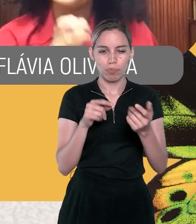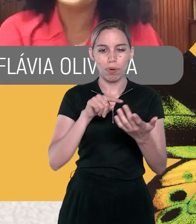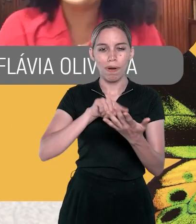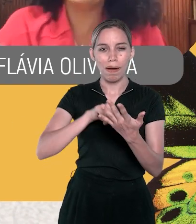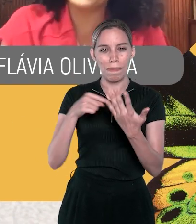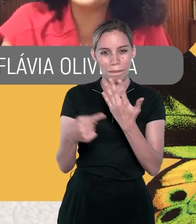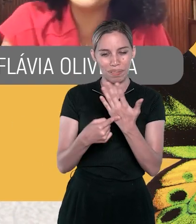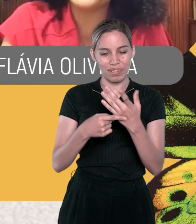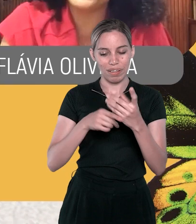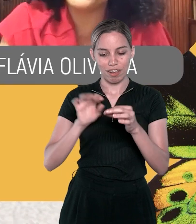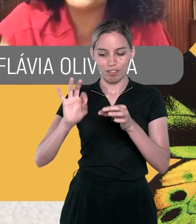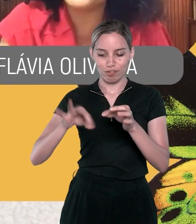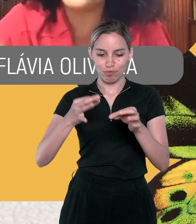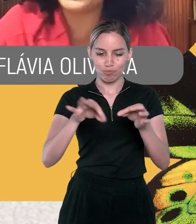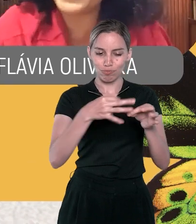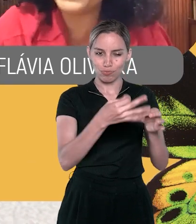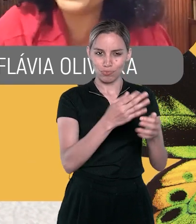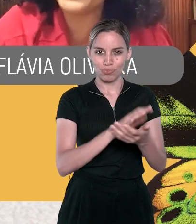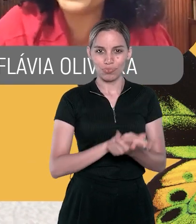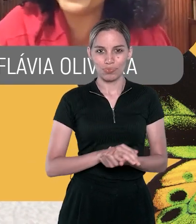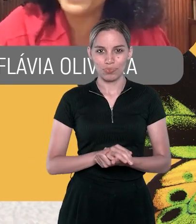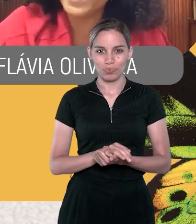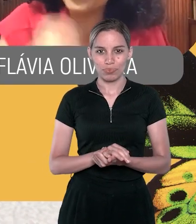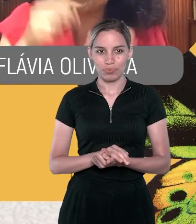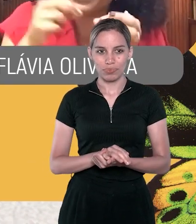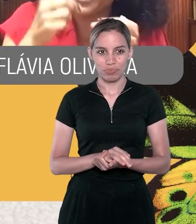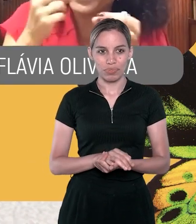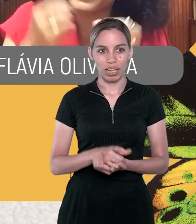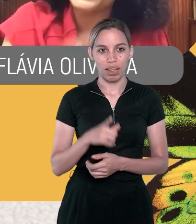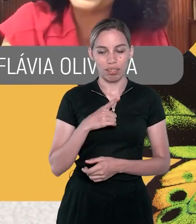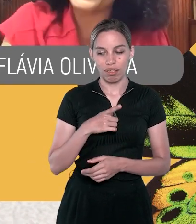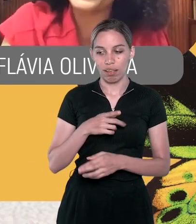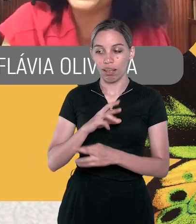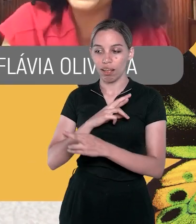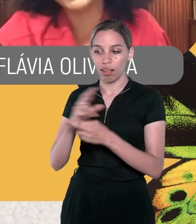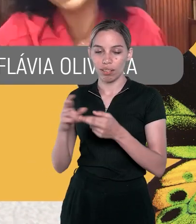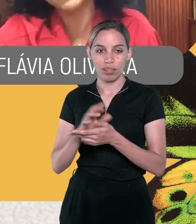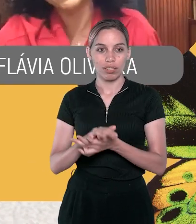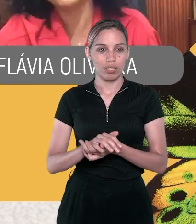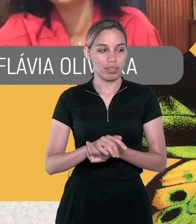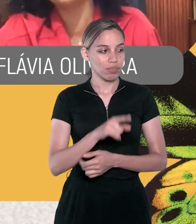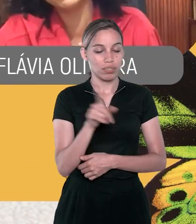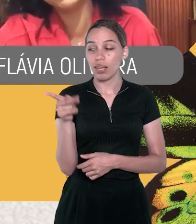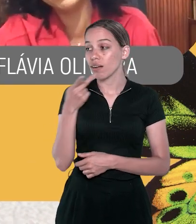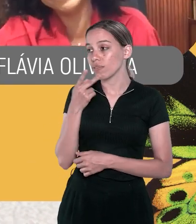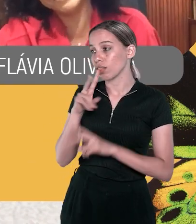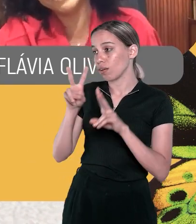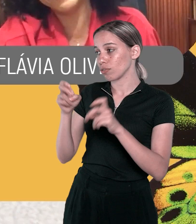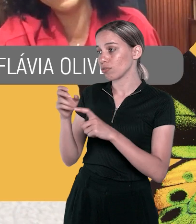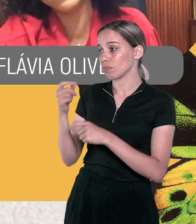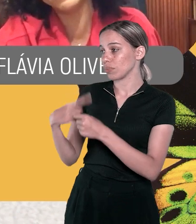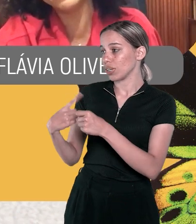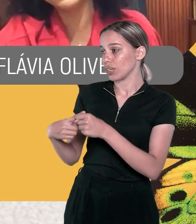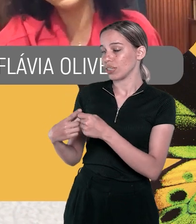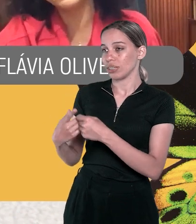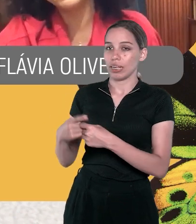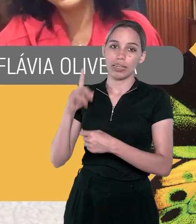Afonso, o Vale do Jequitinhonha, as artistas, as bonecas. As bordadeiras mineiras. As bordadeiras.